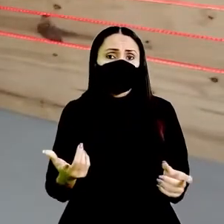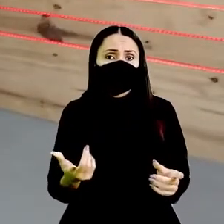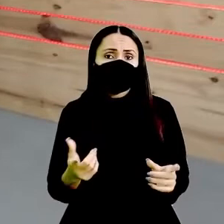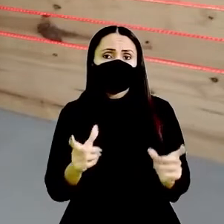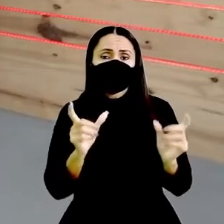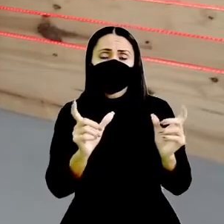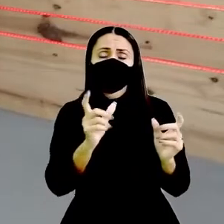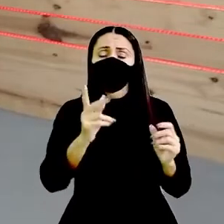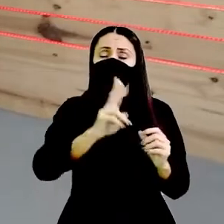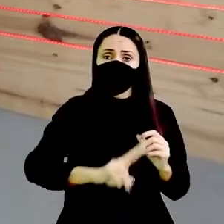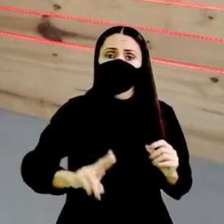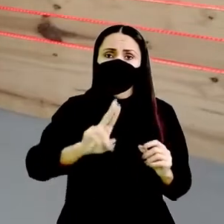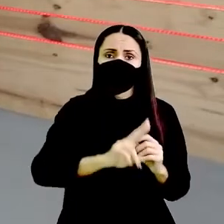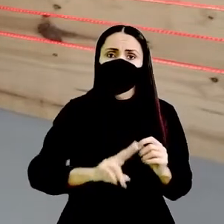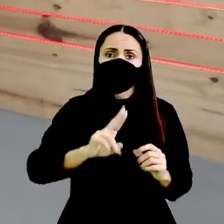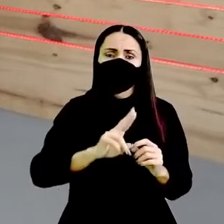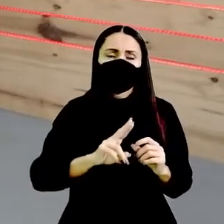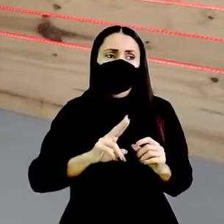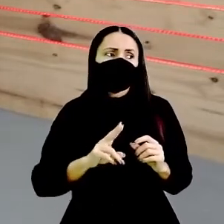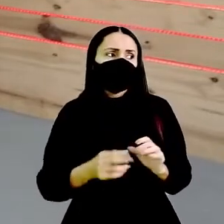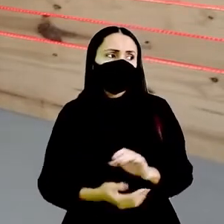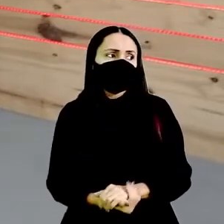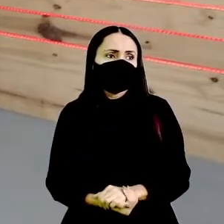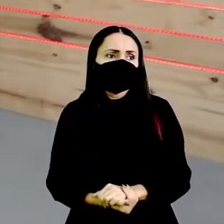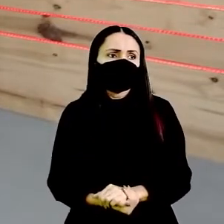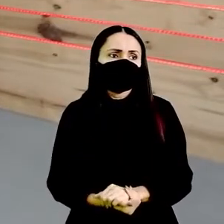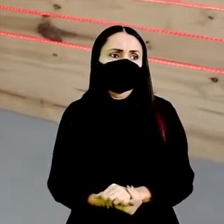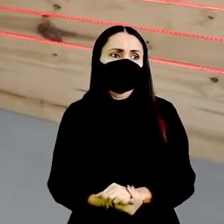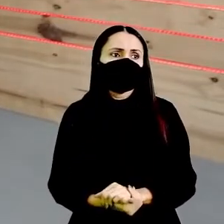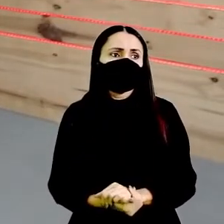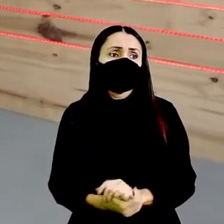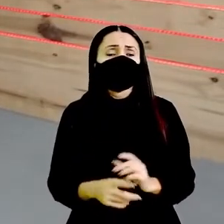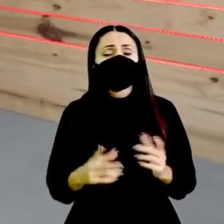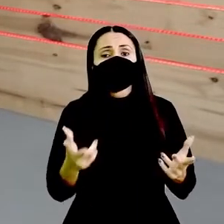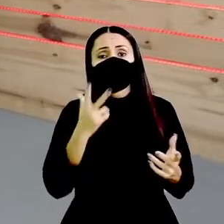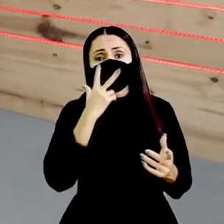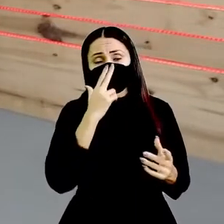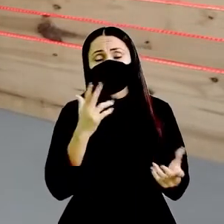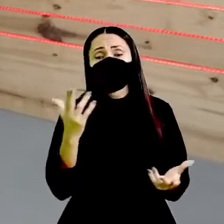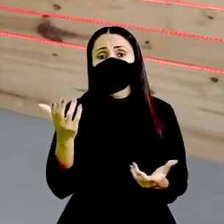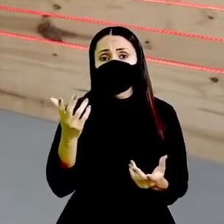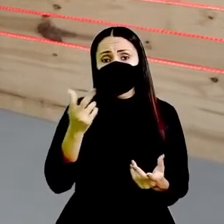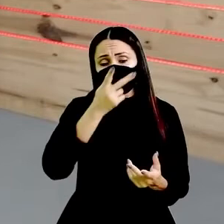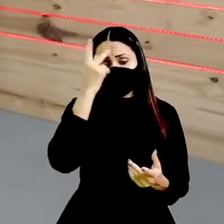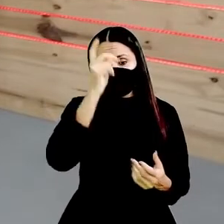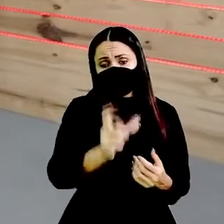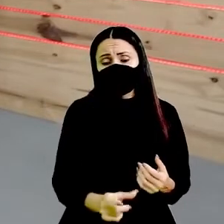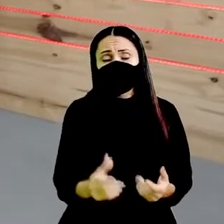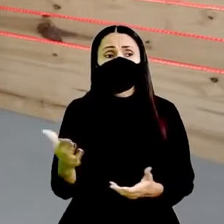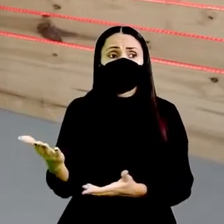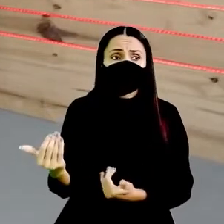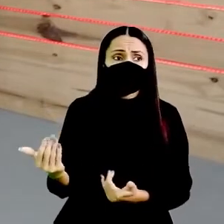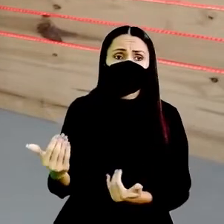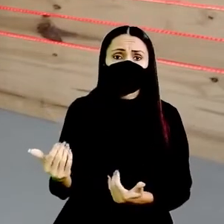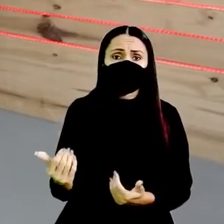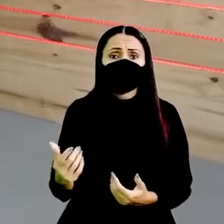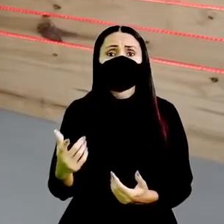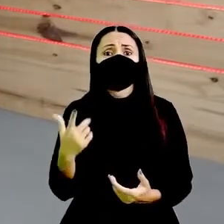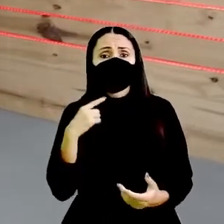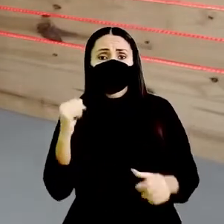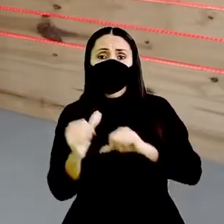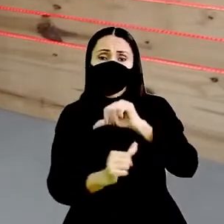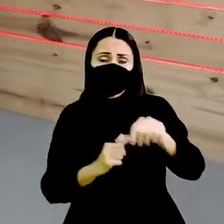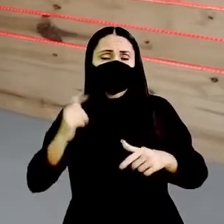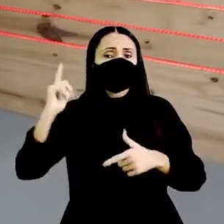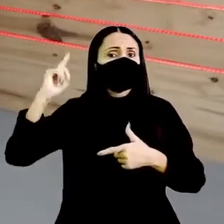mais casual, né? Mas me parece que a juventude, os mudando. mais jovens já estão mudando essa tradição. Graças a O Deus. voz,